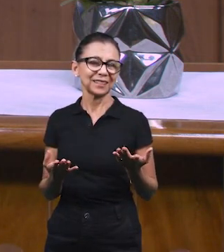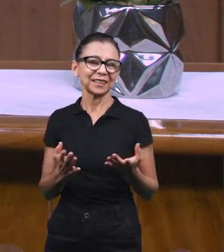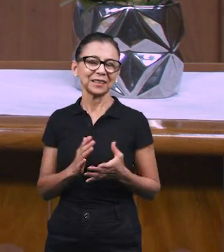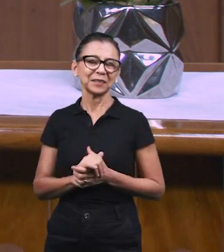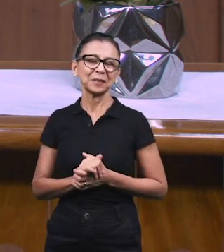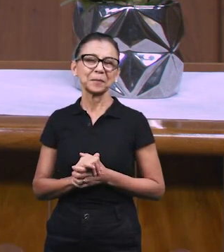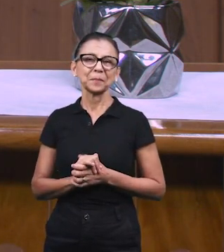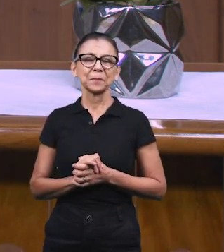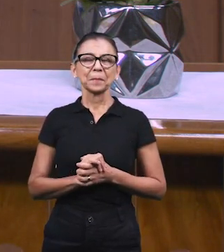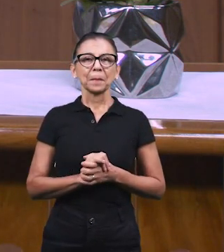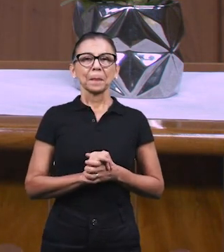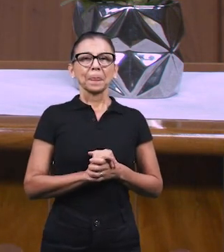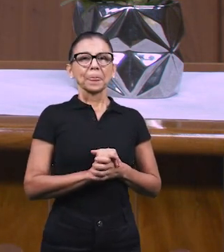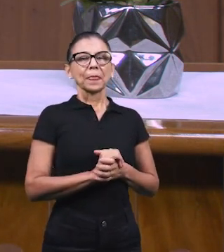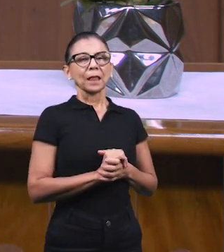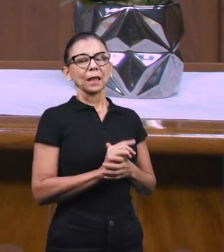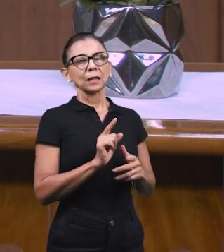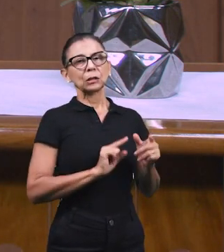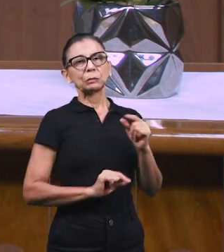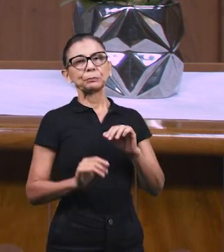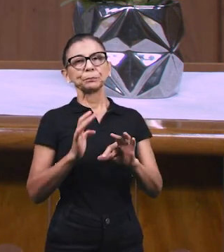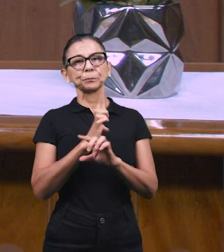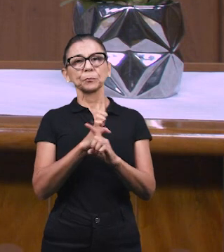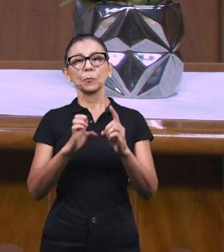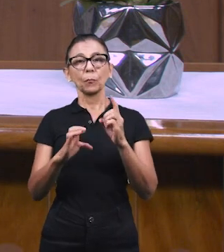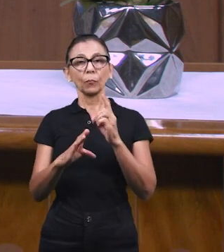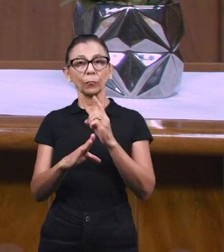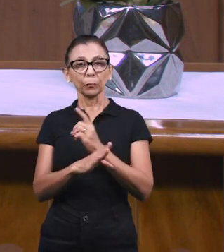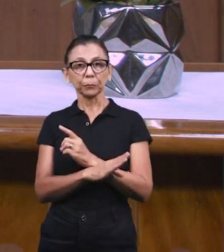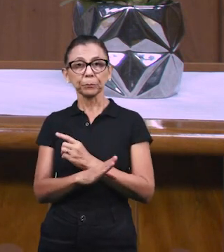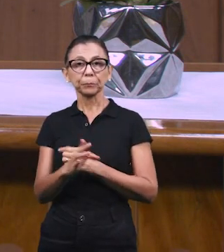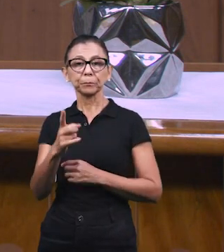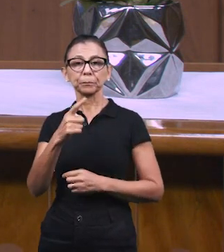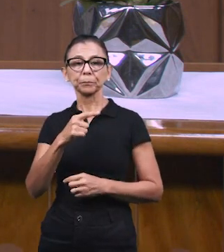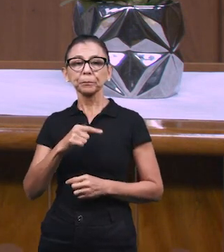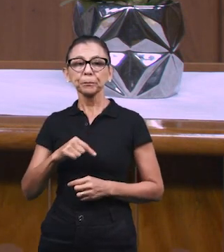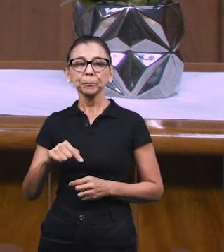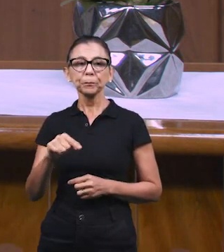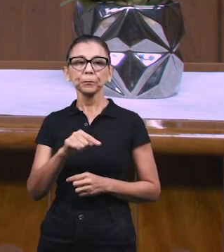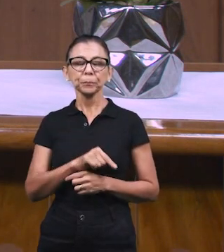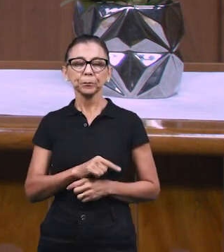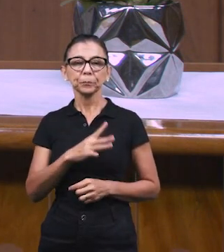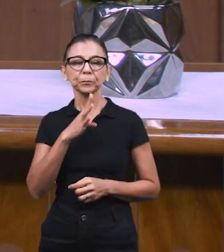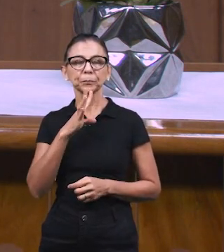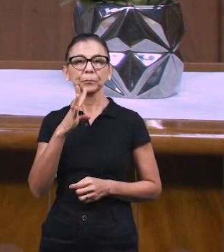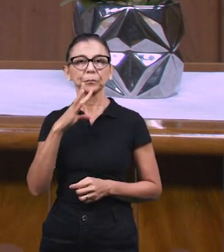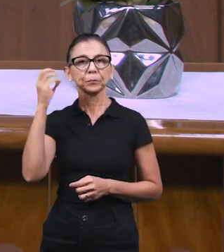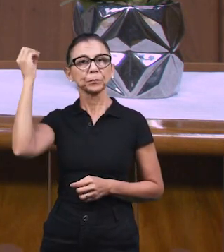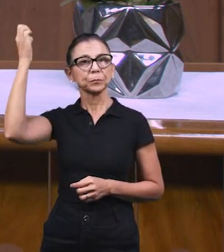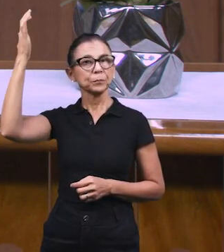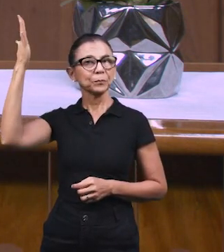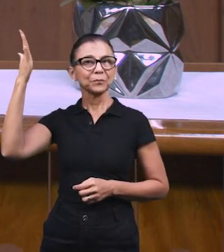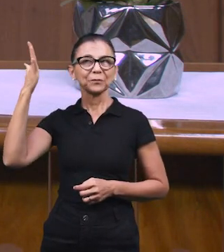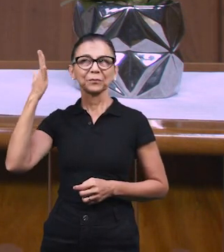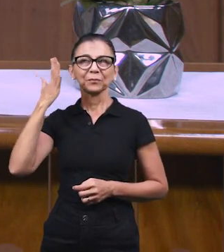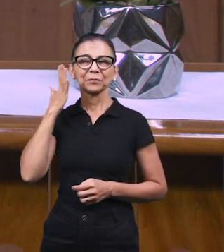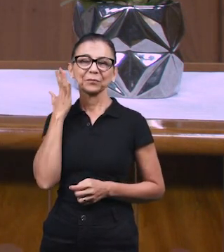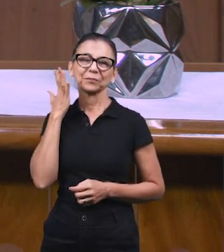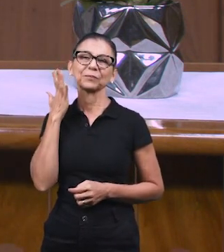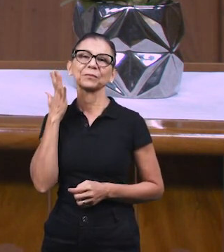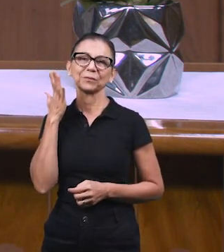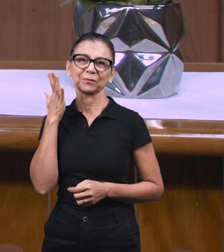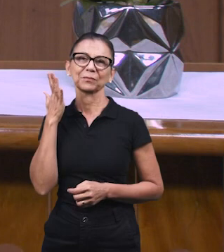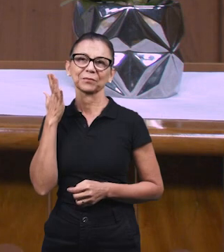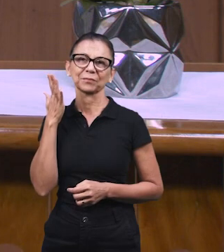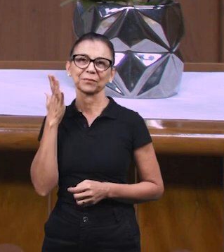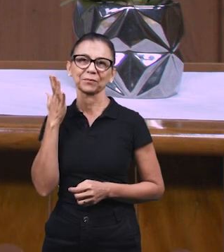o Senhor nos deu, aonde nós não ficamos esperando que alguém abra a Escritura para nós, mas